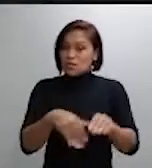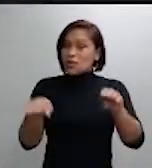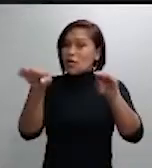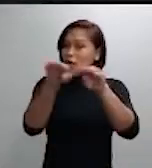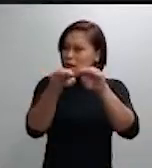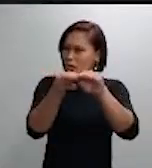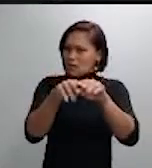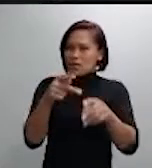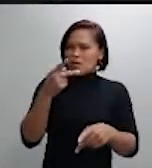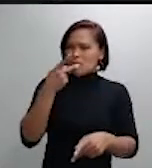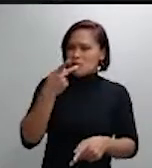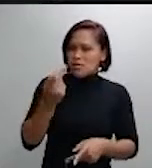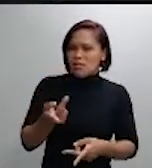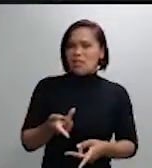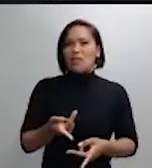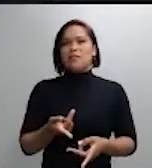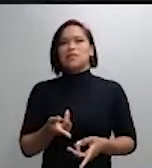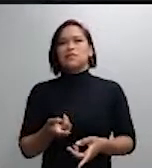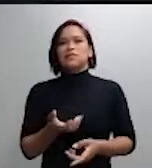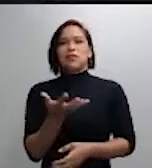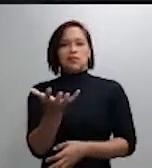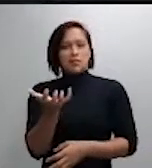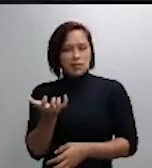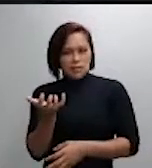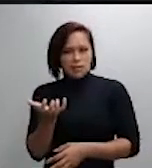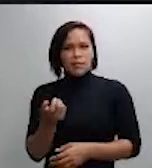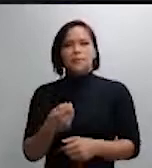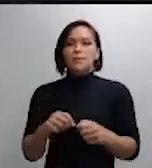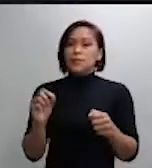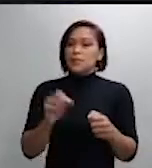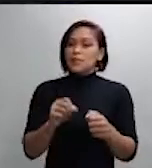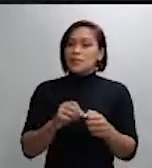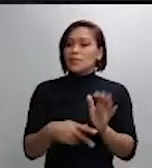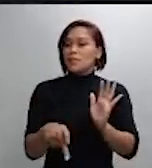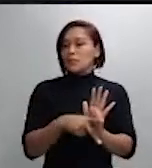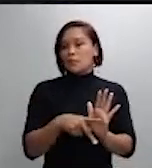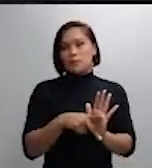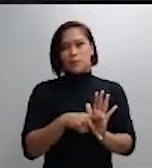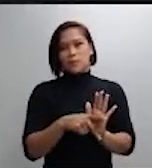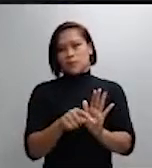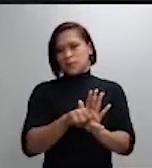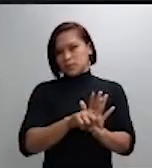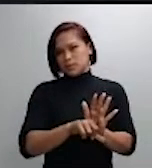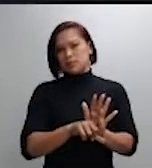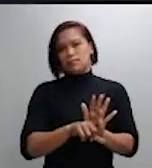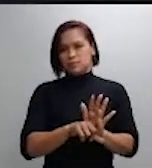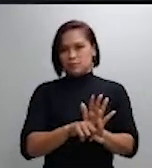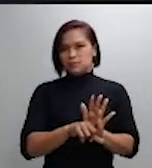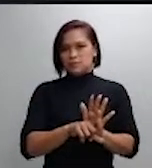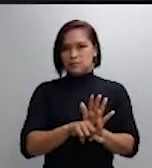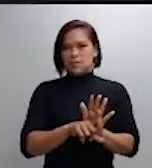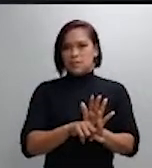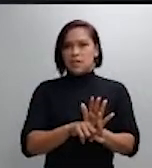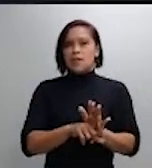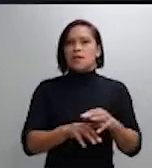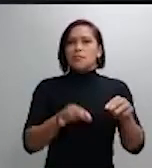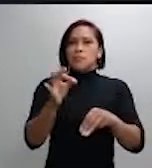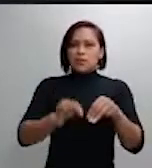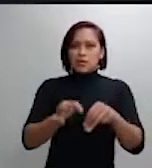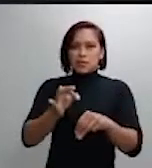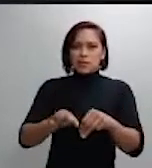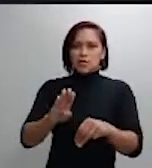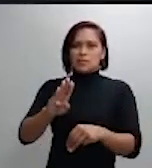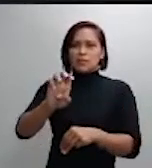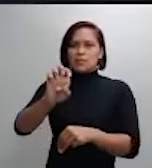falada e tão desejada é feita pela própria lei. E ministro Benedito Gonçalves, ministro Herman